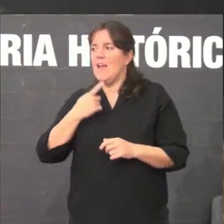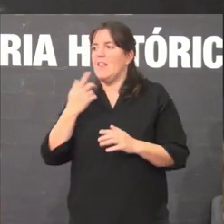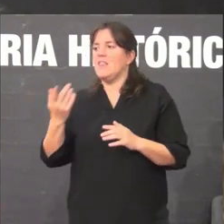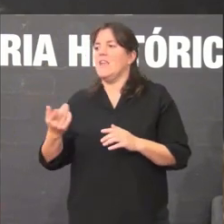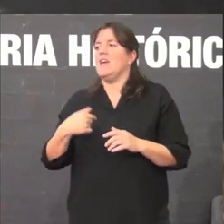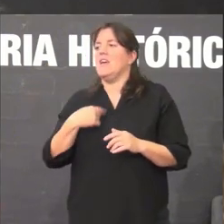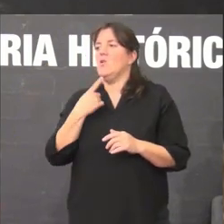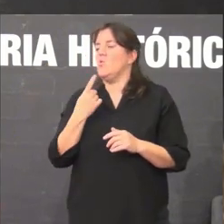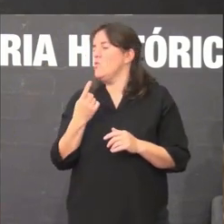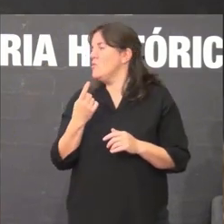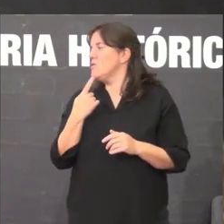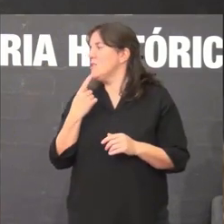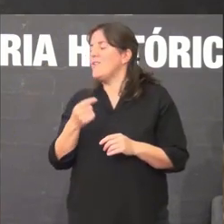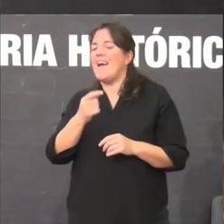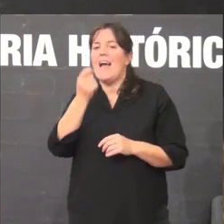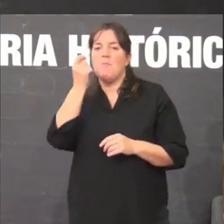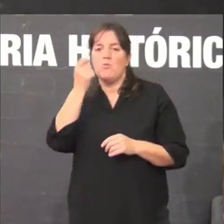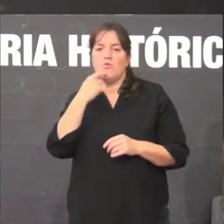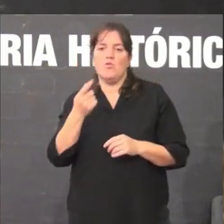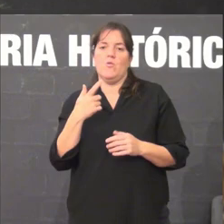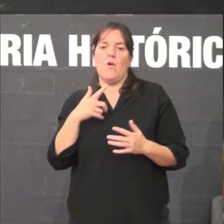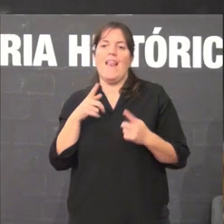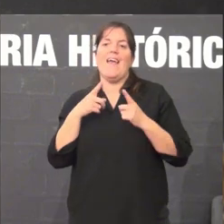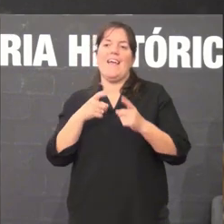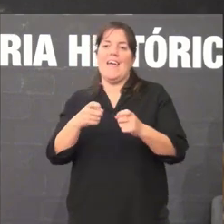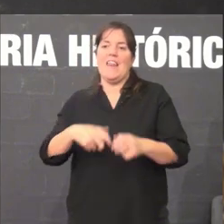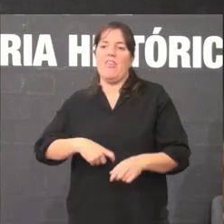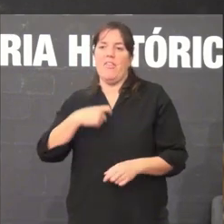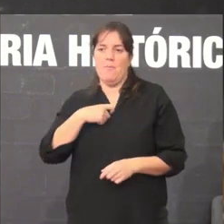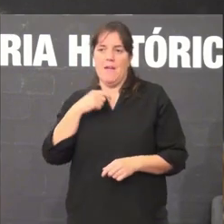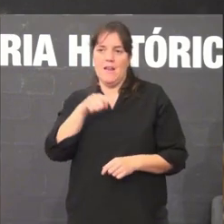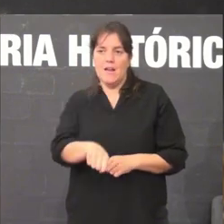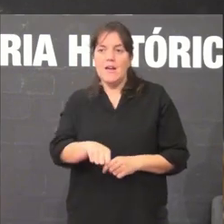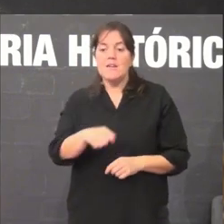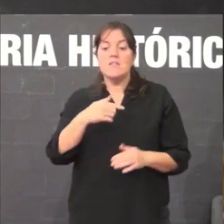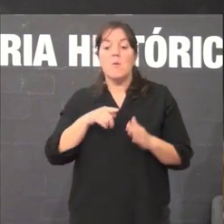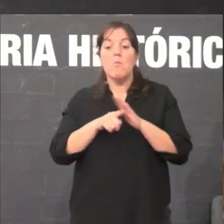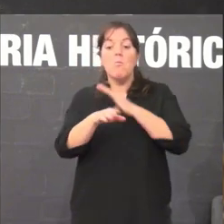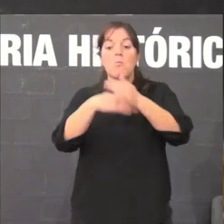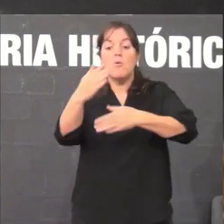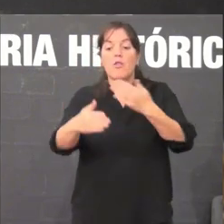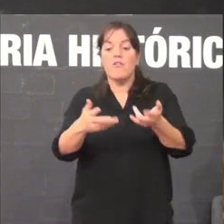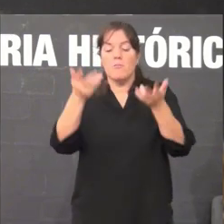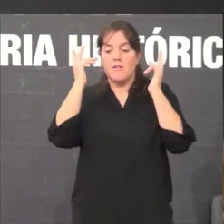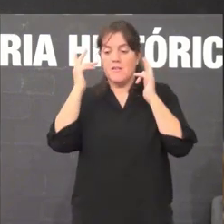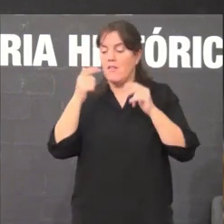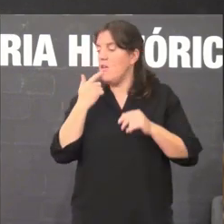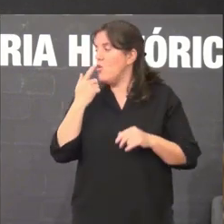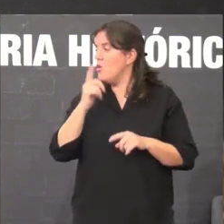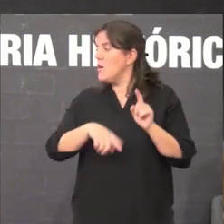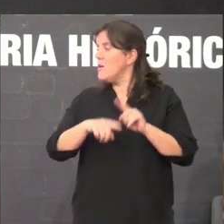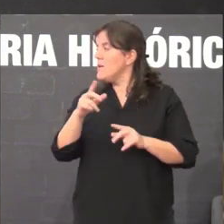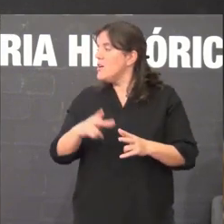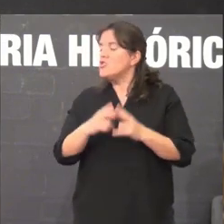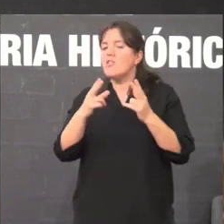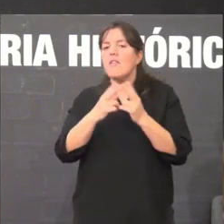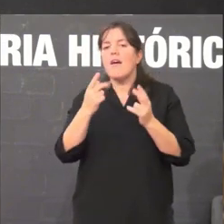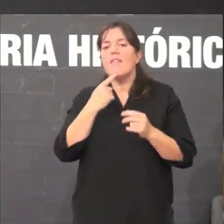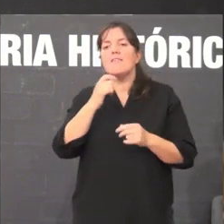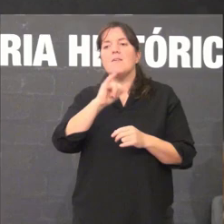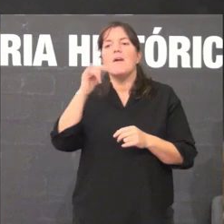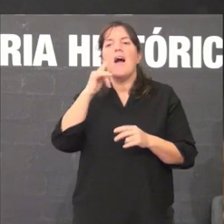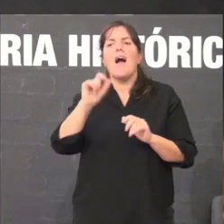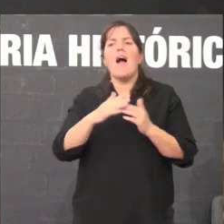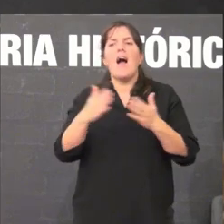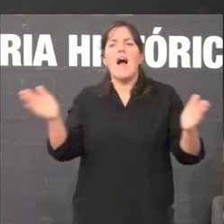de uma quase guerra civil. Esta democratização tardia das sociedades ibéricas nos anos 70 abre processos